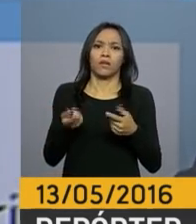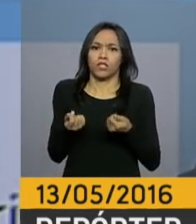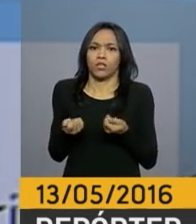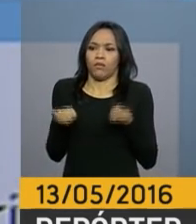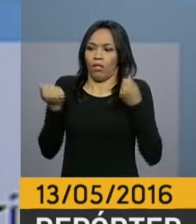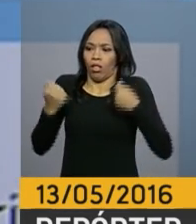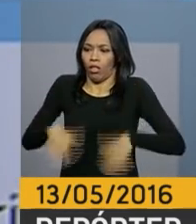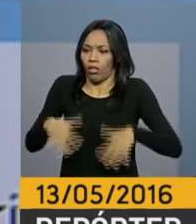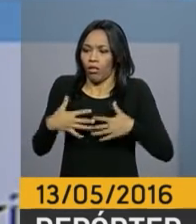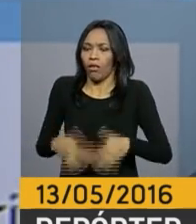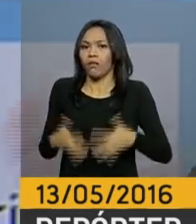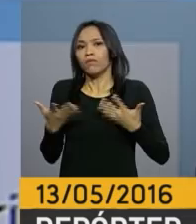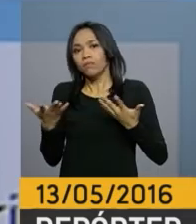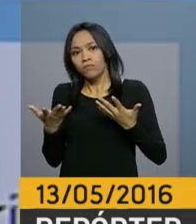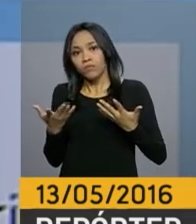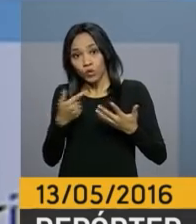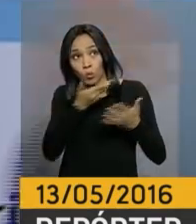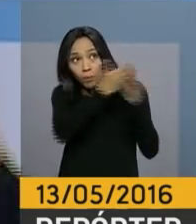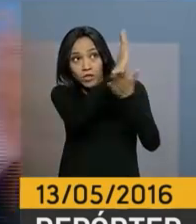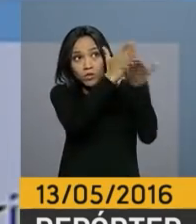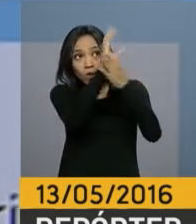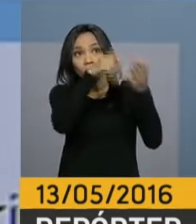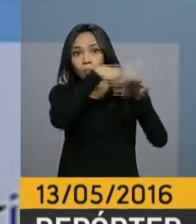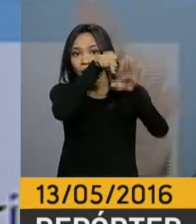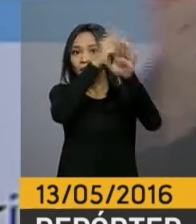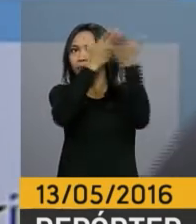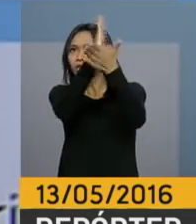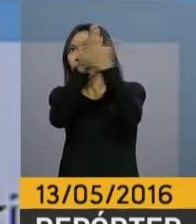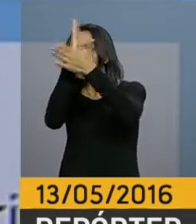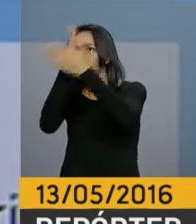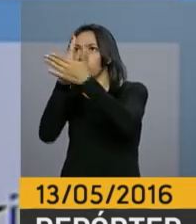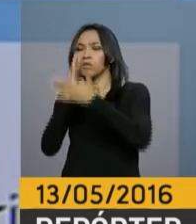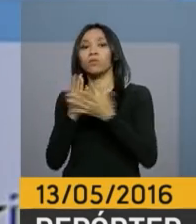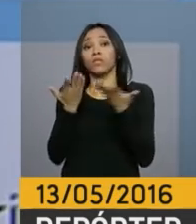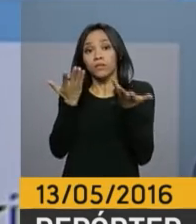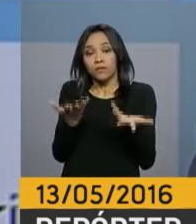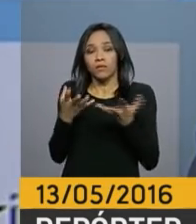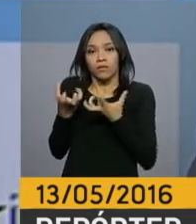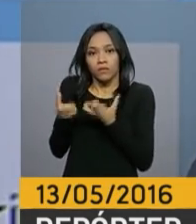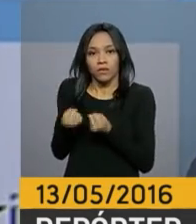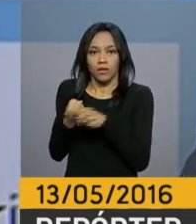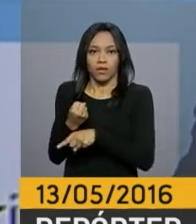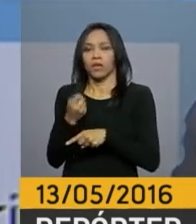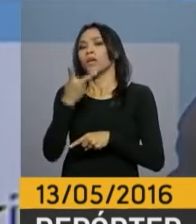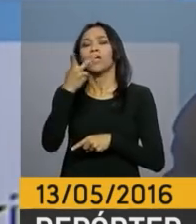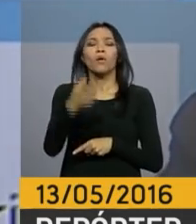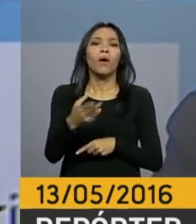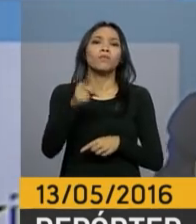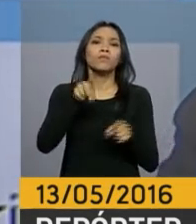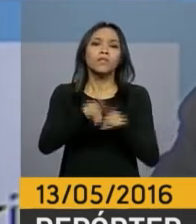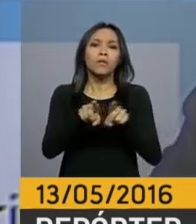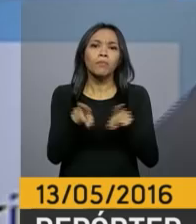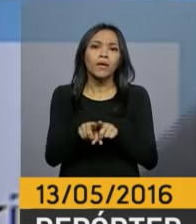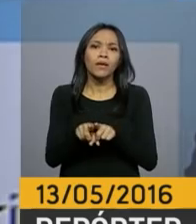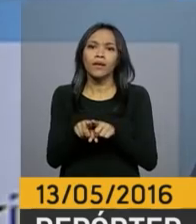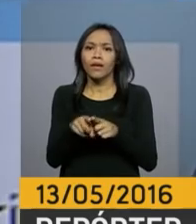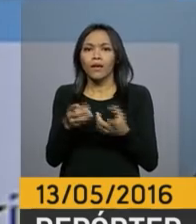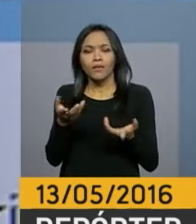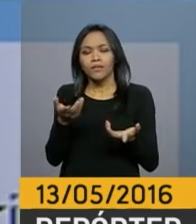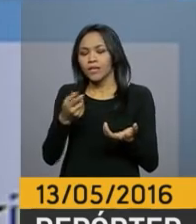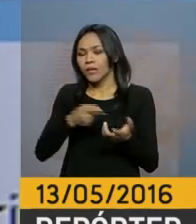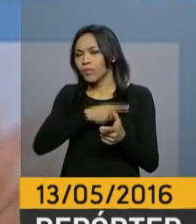testadas estamos transferindo a tecnologia o banco de células a mesma modalidade de produção São praticamente repetições